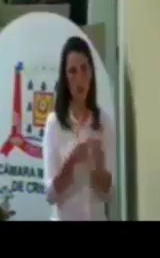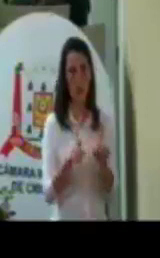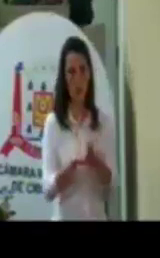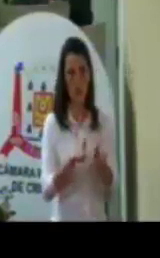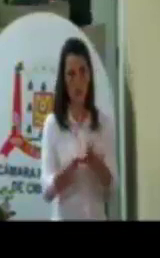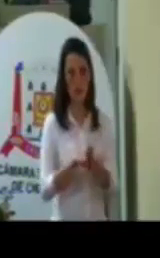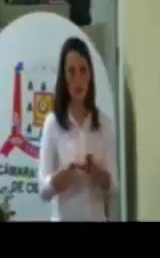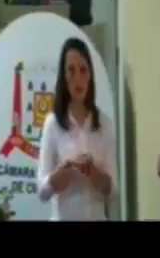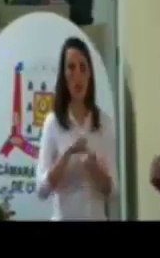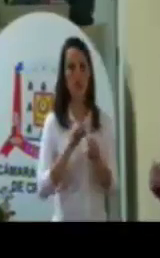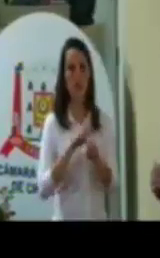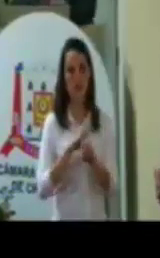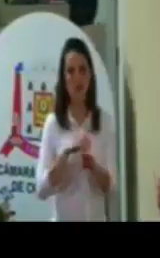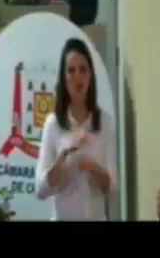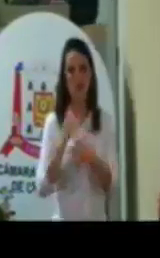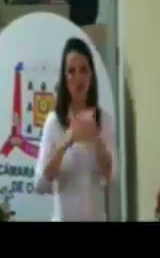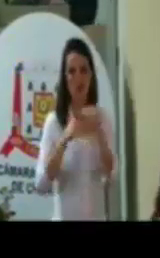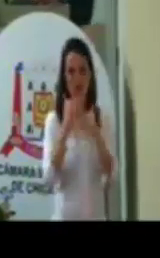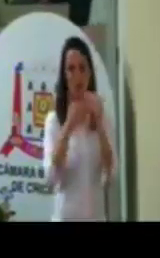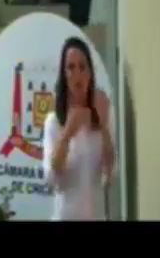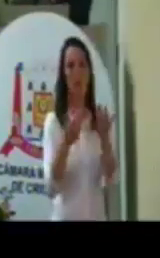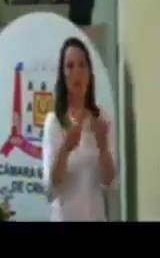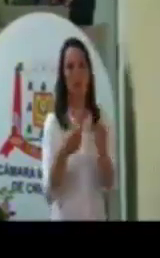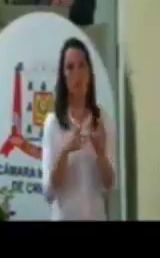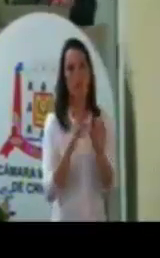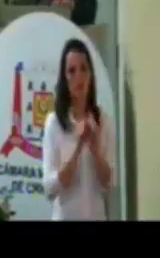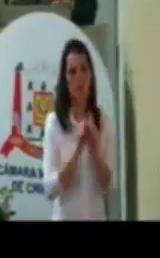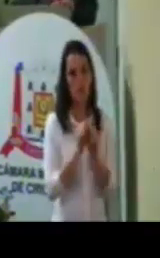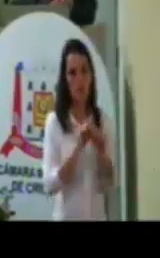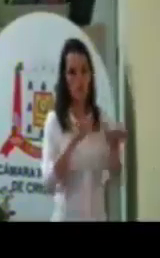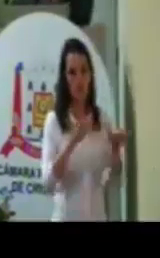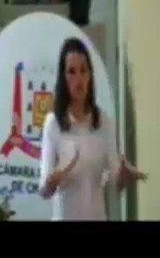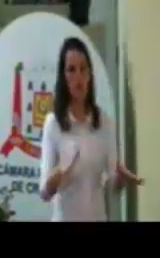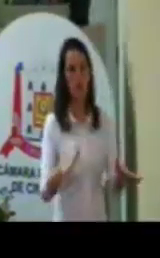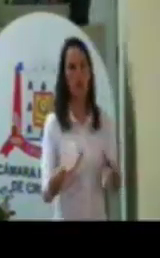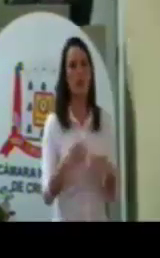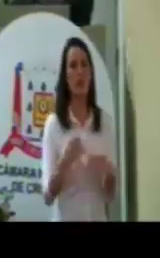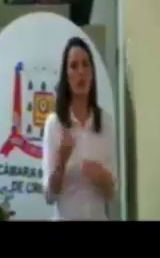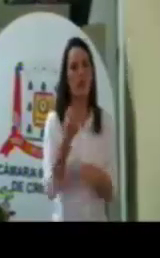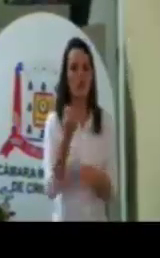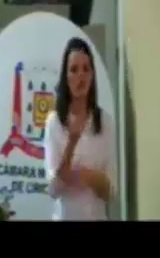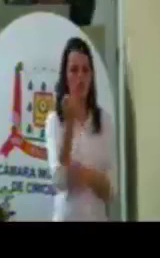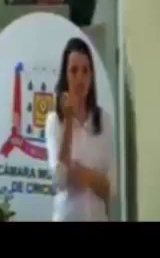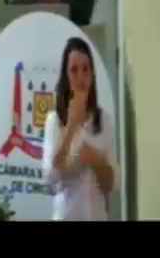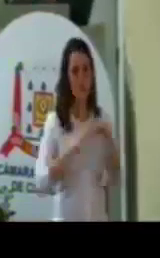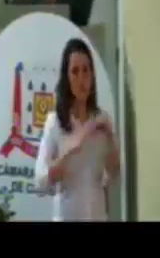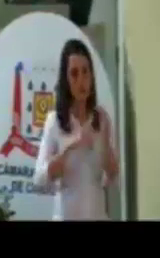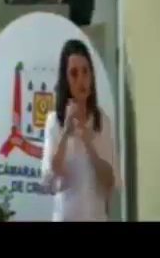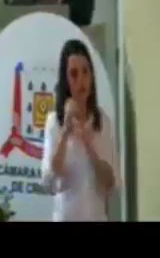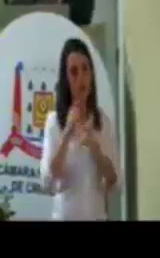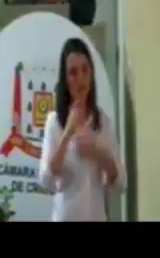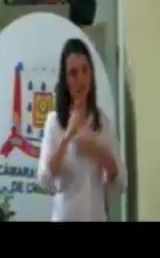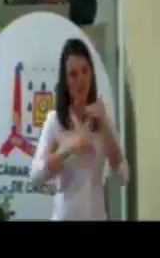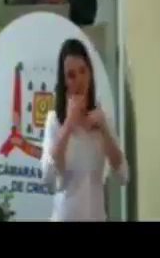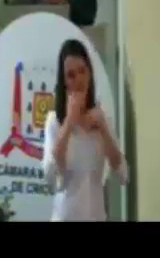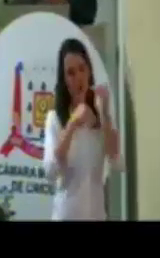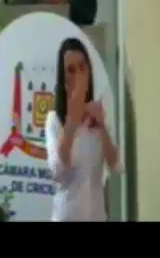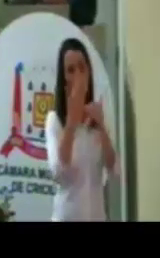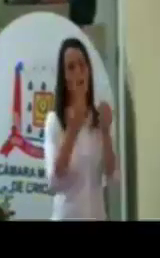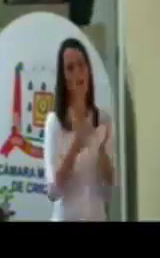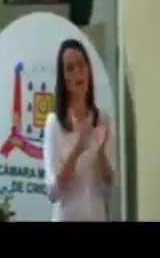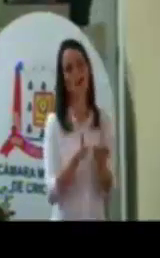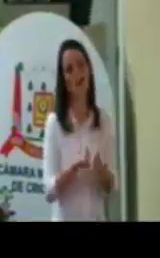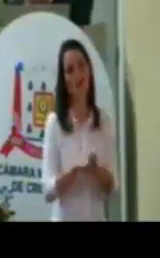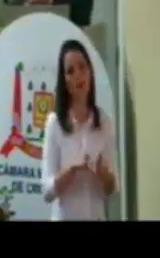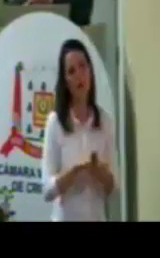a educação foi se proliferando como um instrumento mais importante de